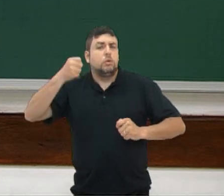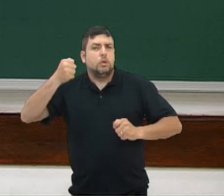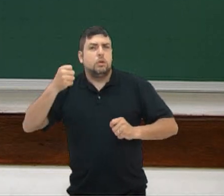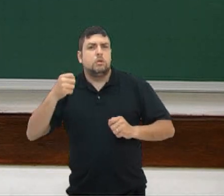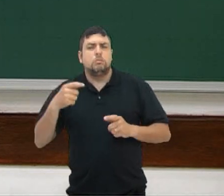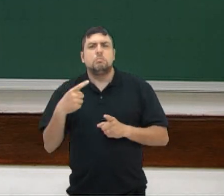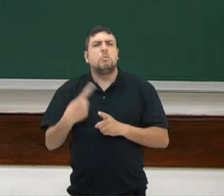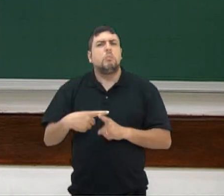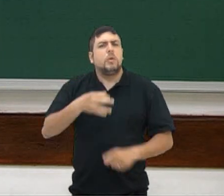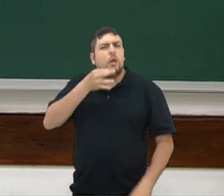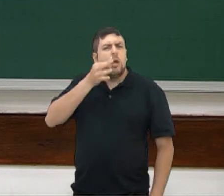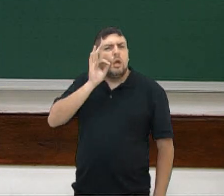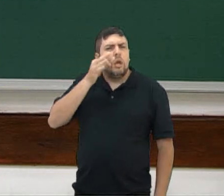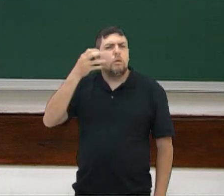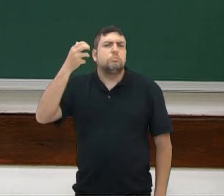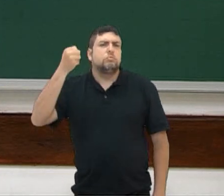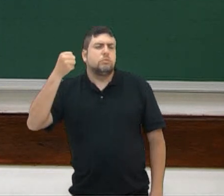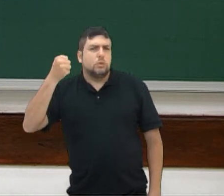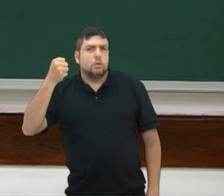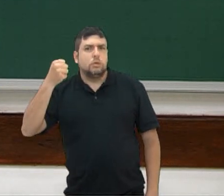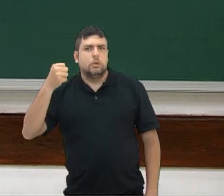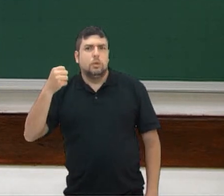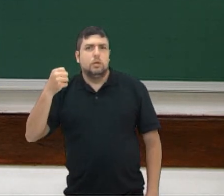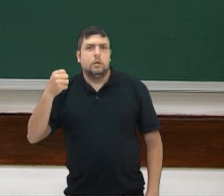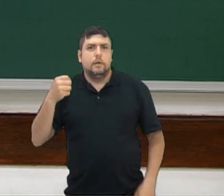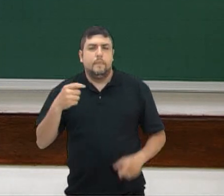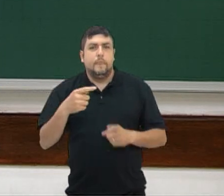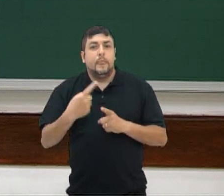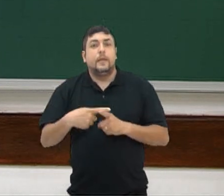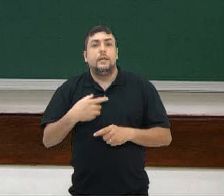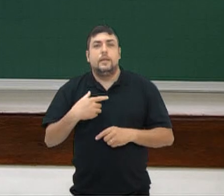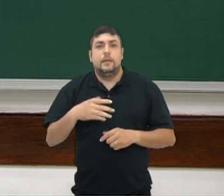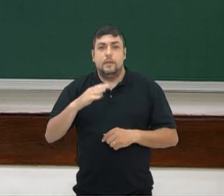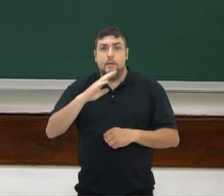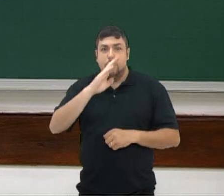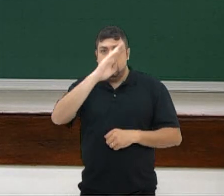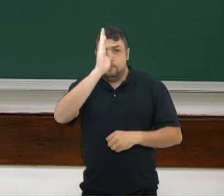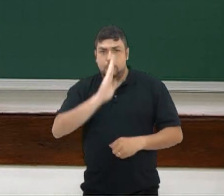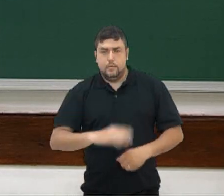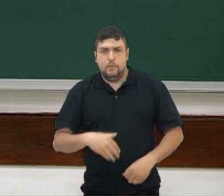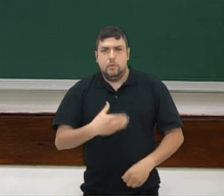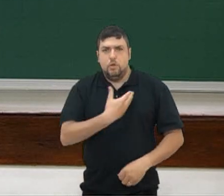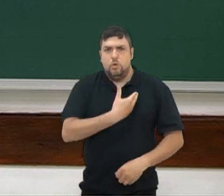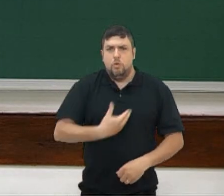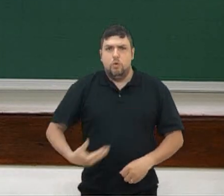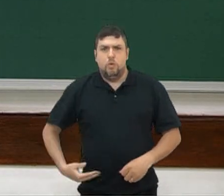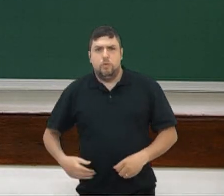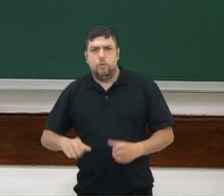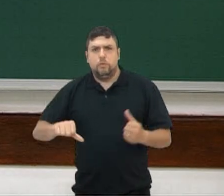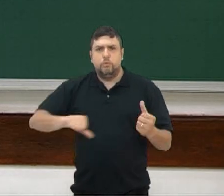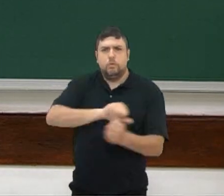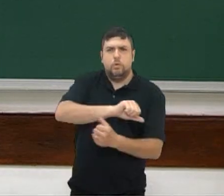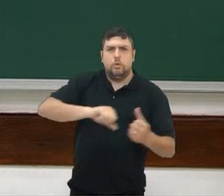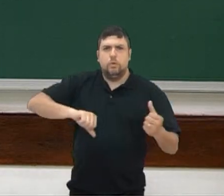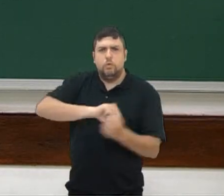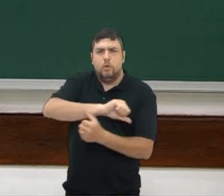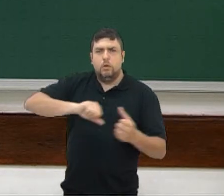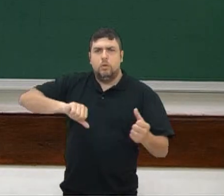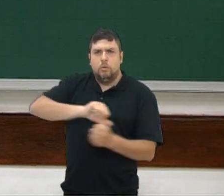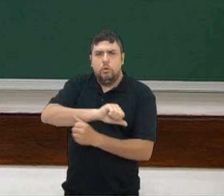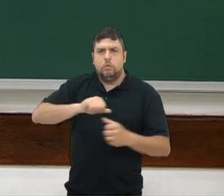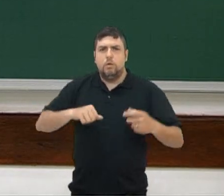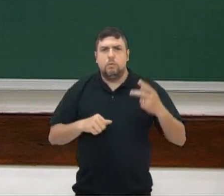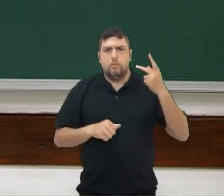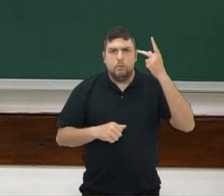esse nome porque a governança do país, né, os governos, ficavam alternando entre os estados numa época